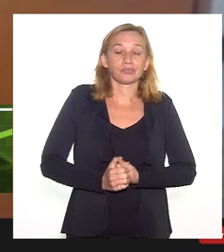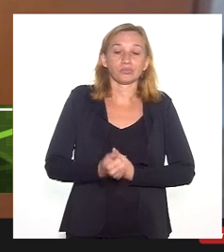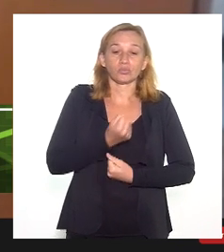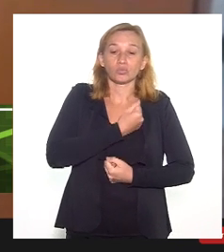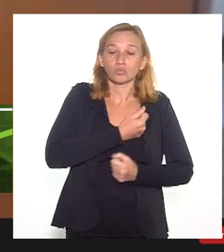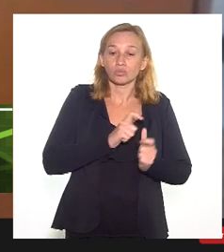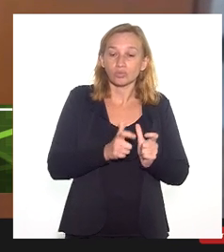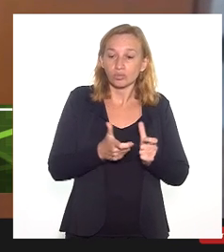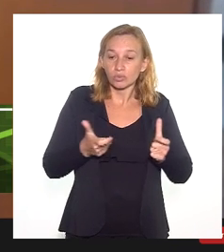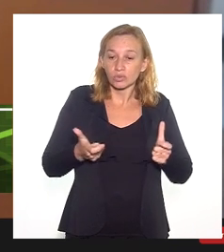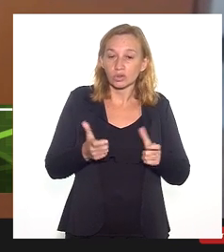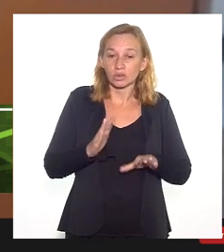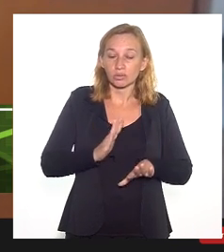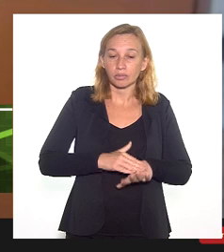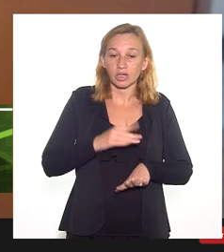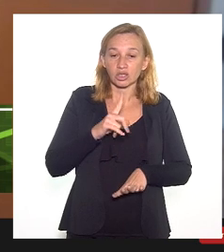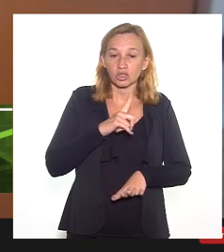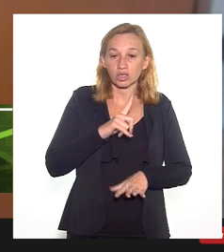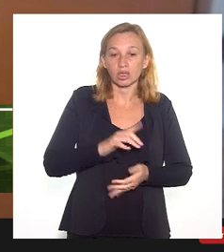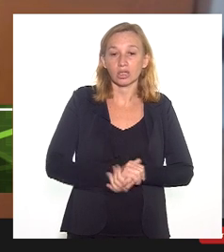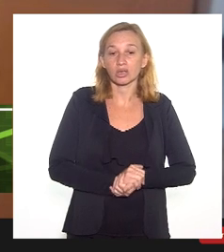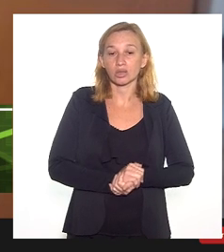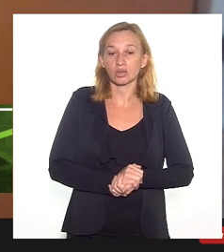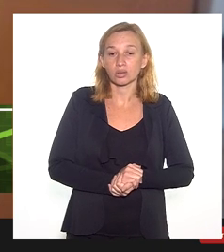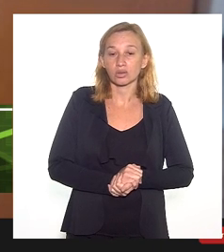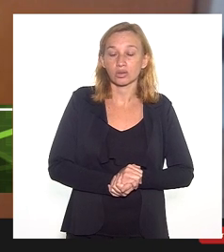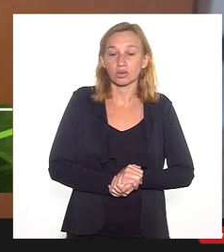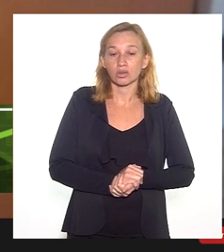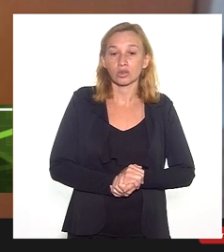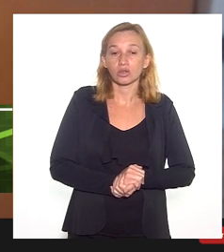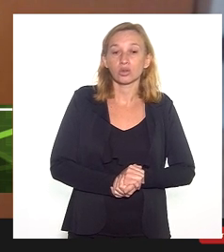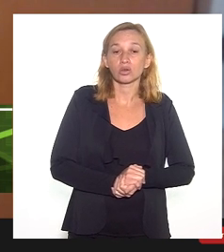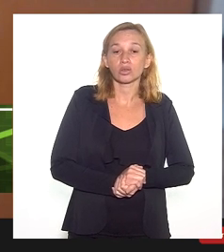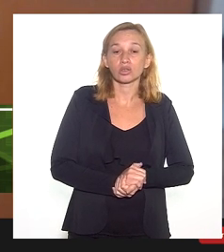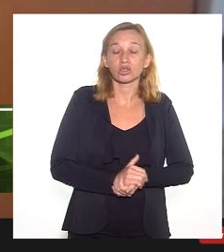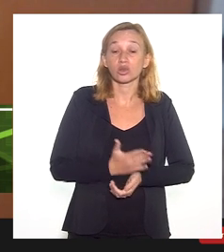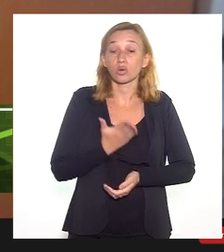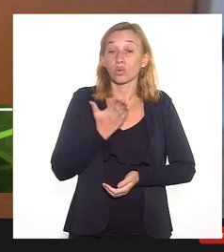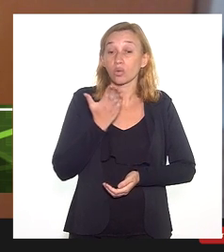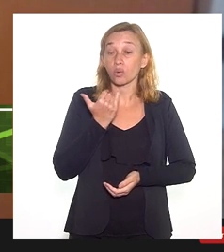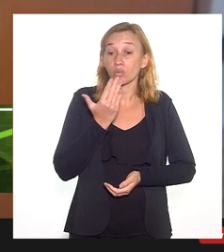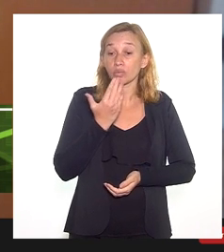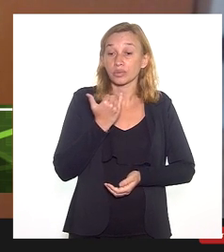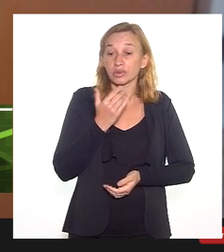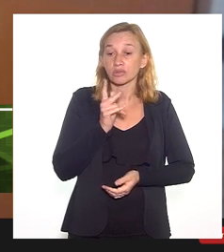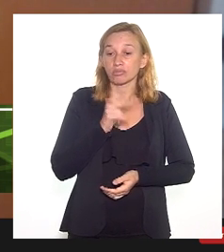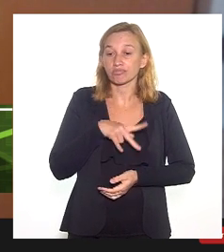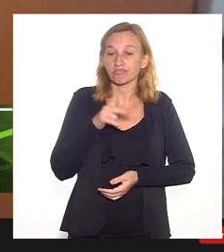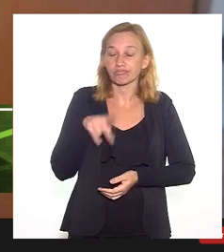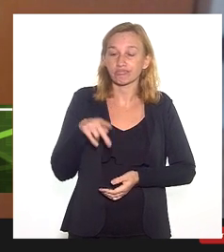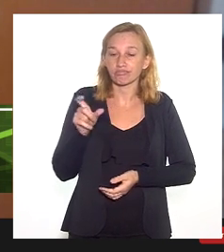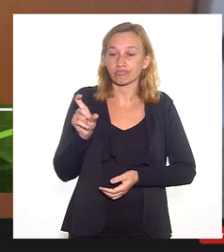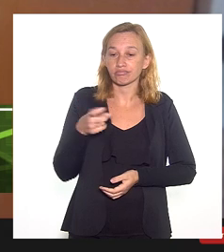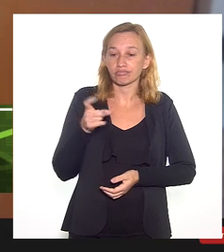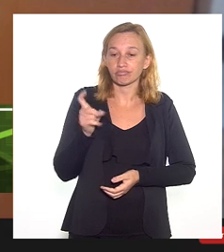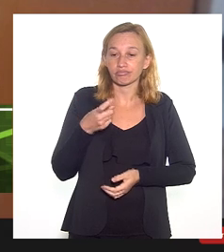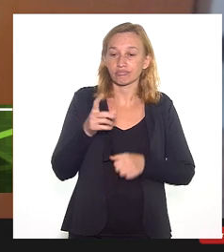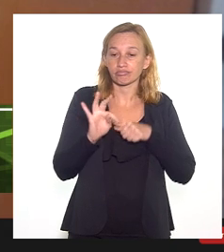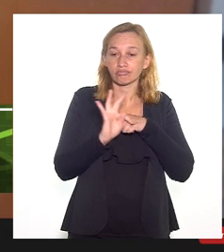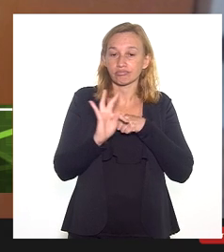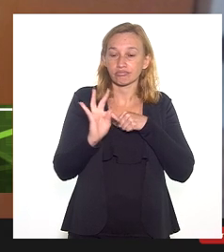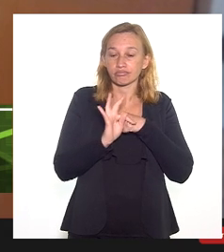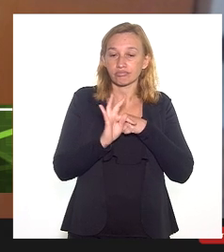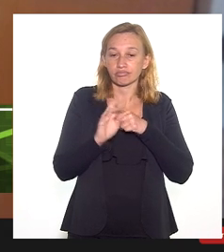o vale-refeição de professores e técnicos